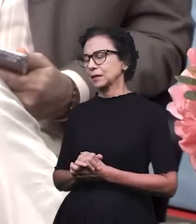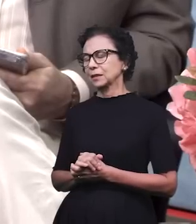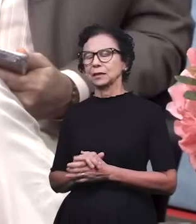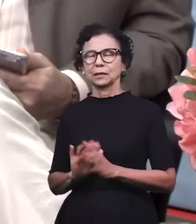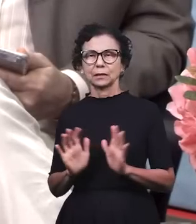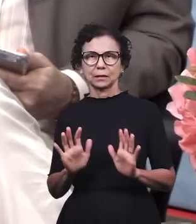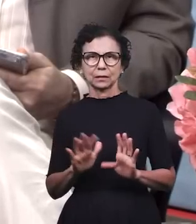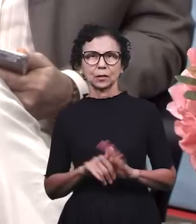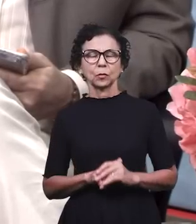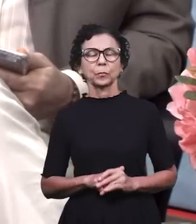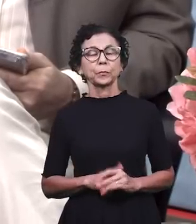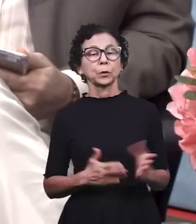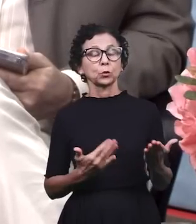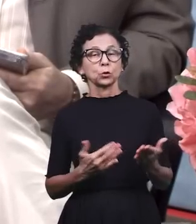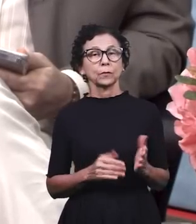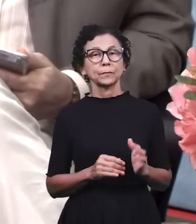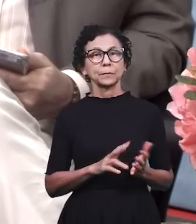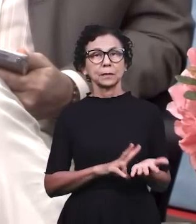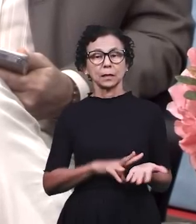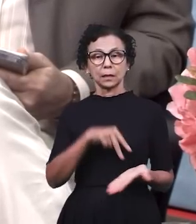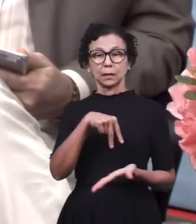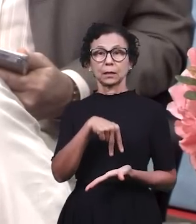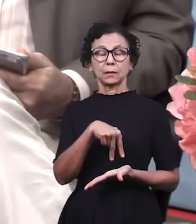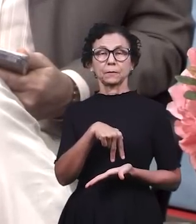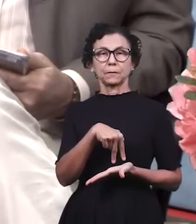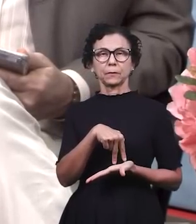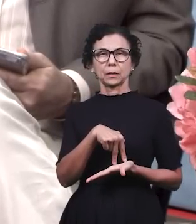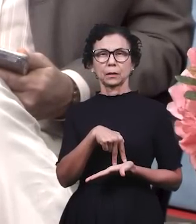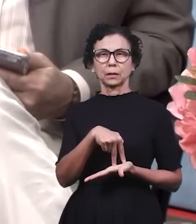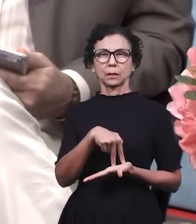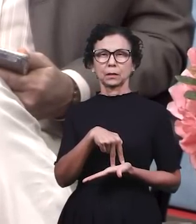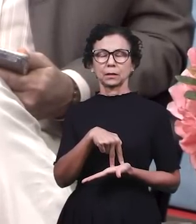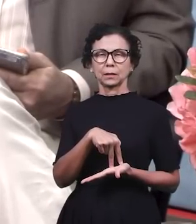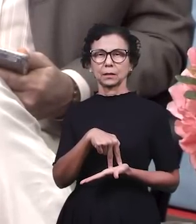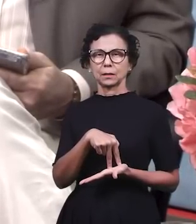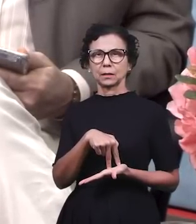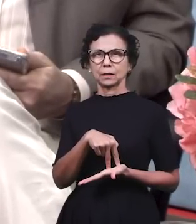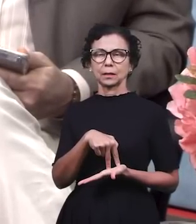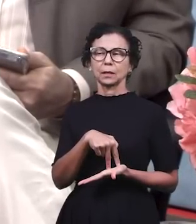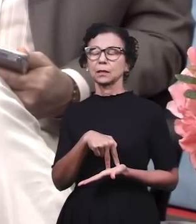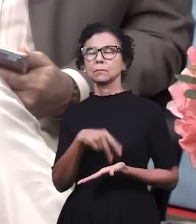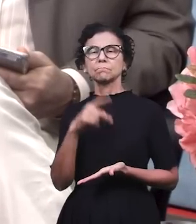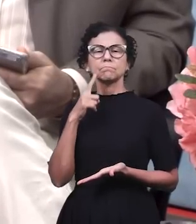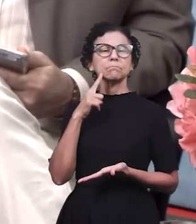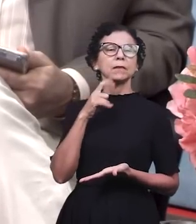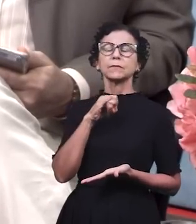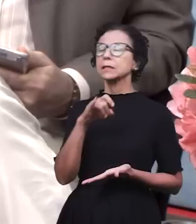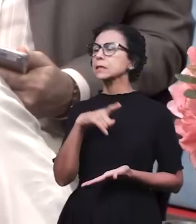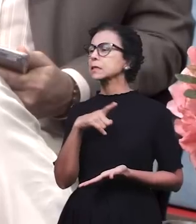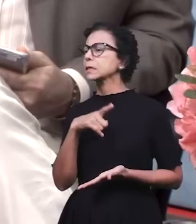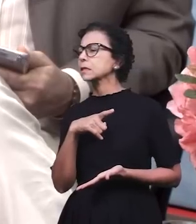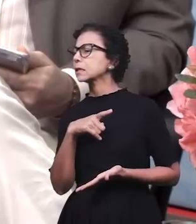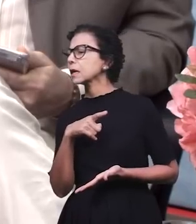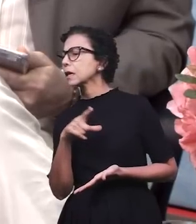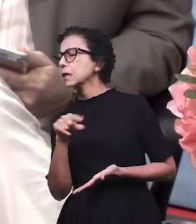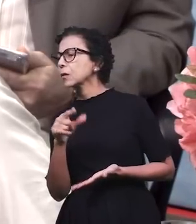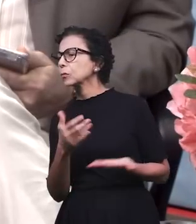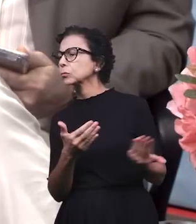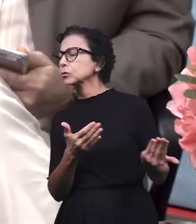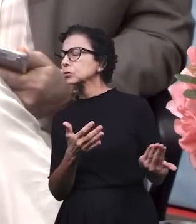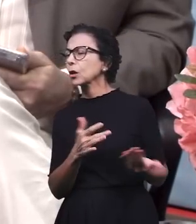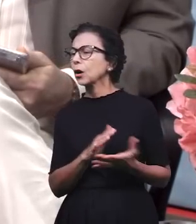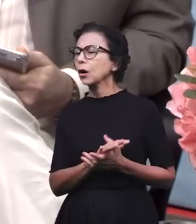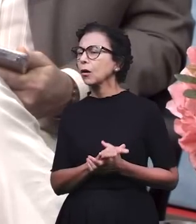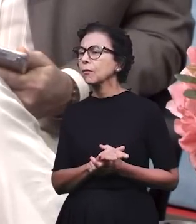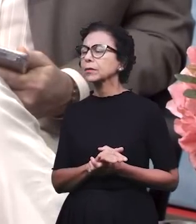levanta, entendeu? Ele roda pela igreja, viu algum jovem que ele não conhece, que está ali, apareceu,